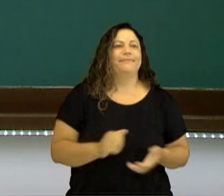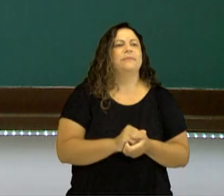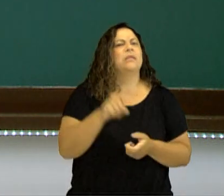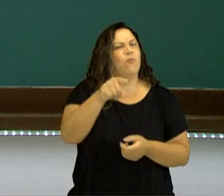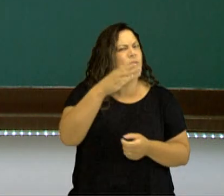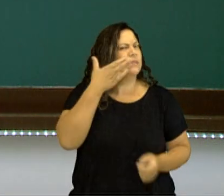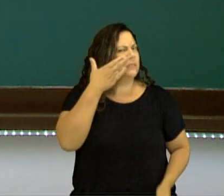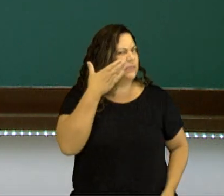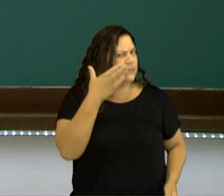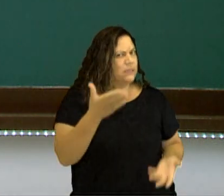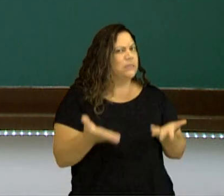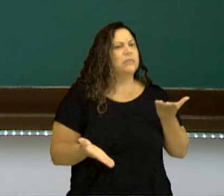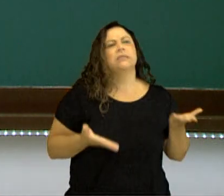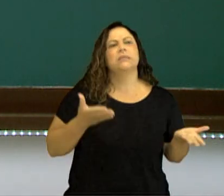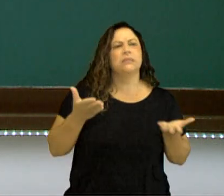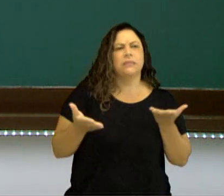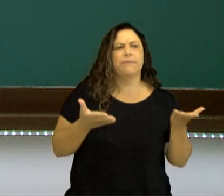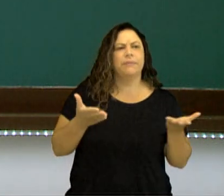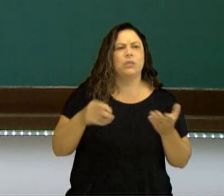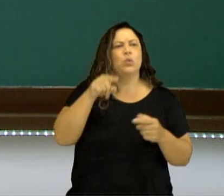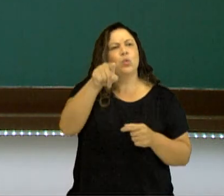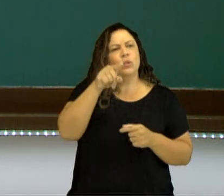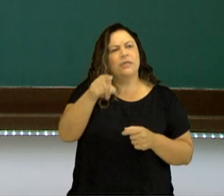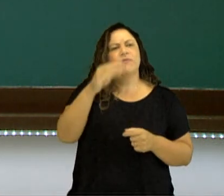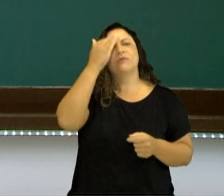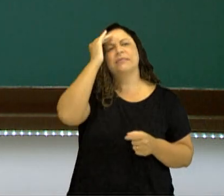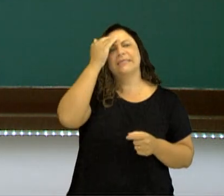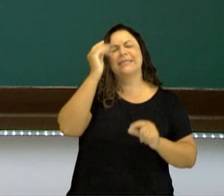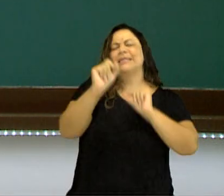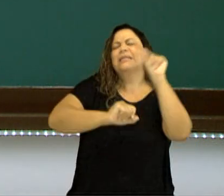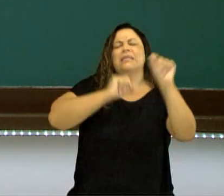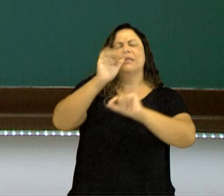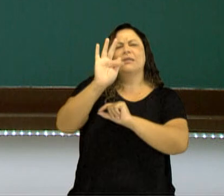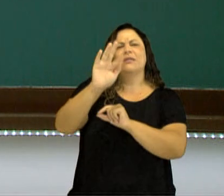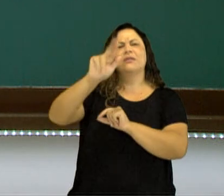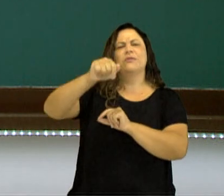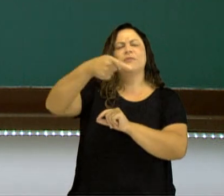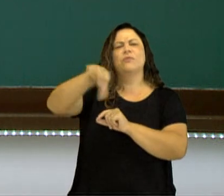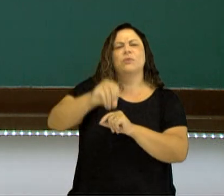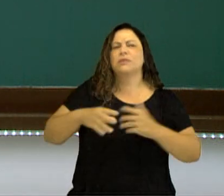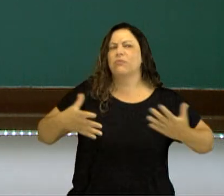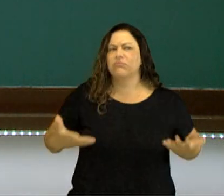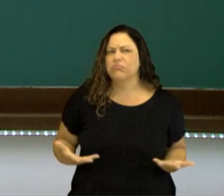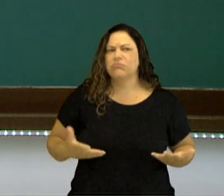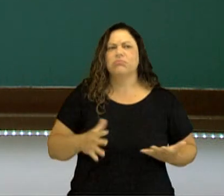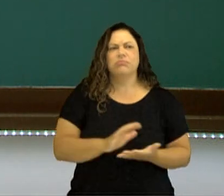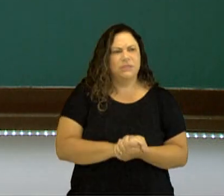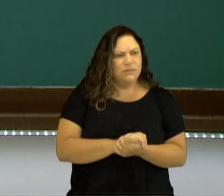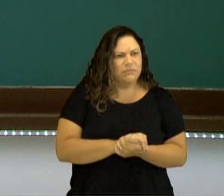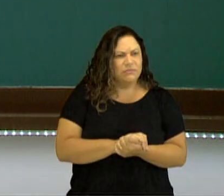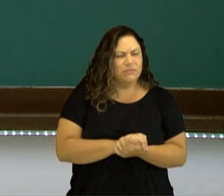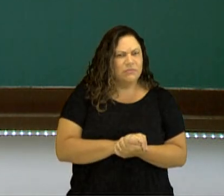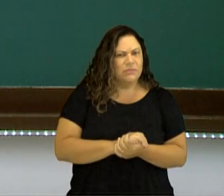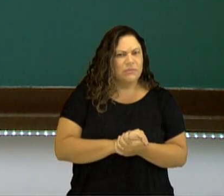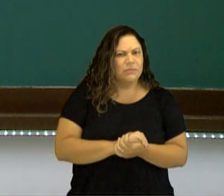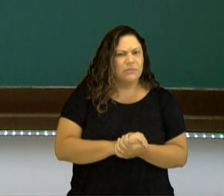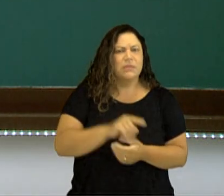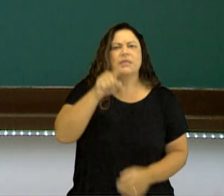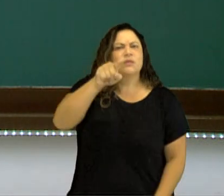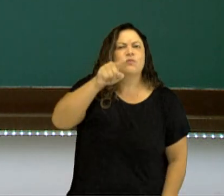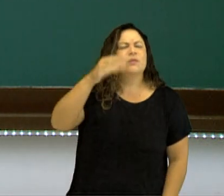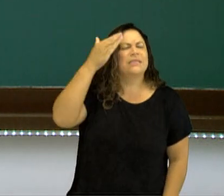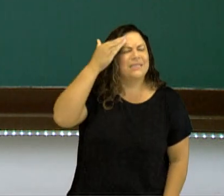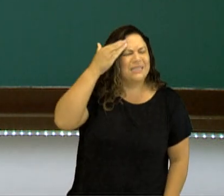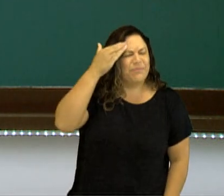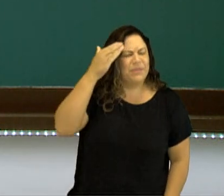sabia o que você entende por função? Né? Então, nesse você sabia, eu quero que